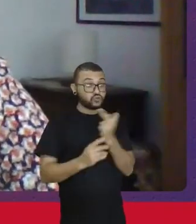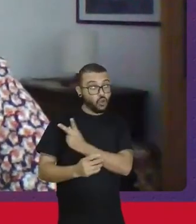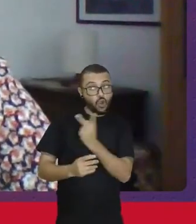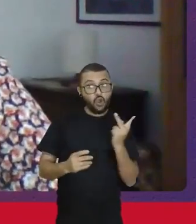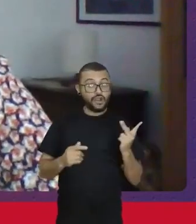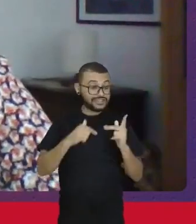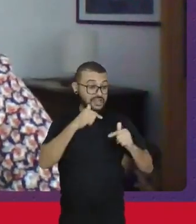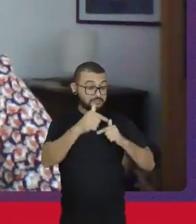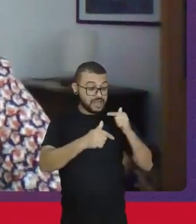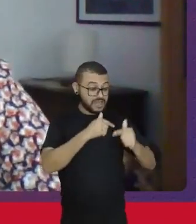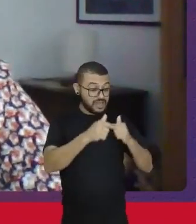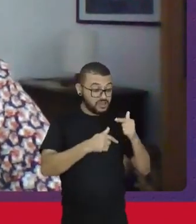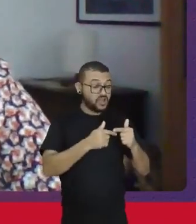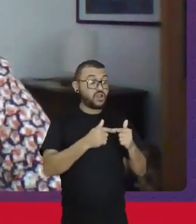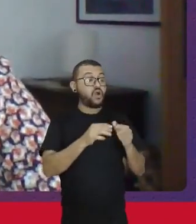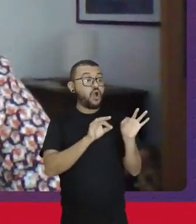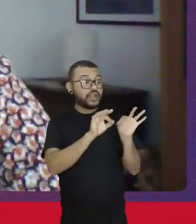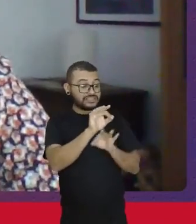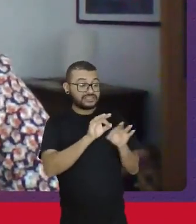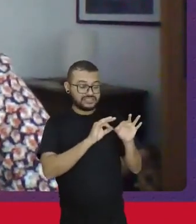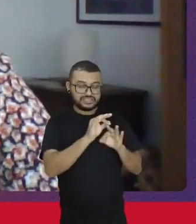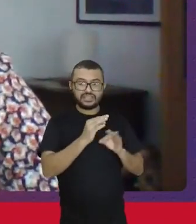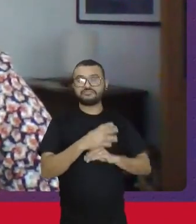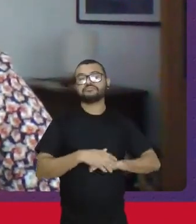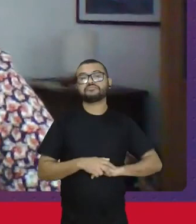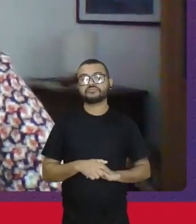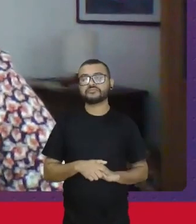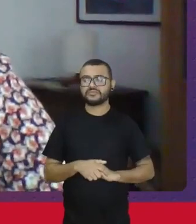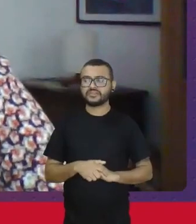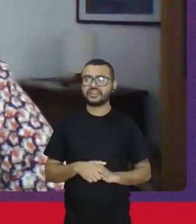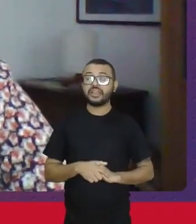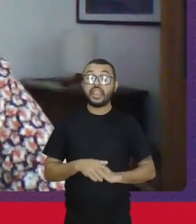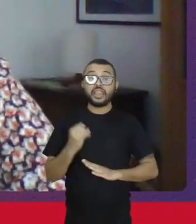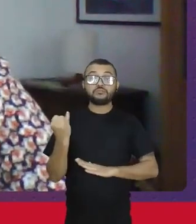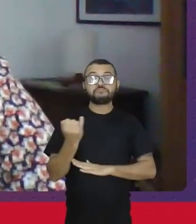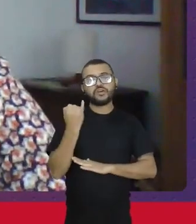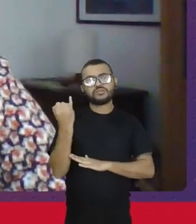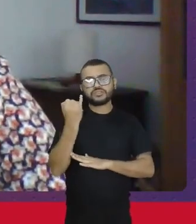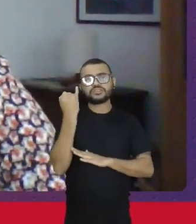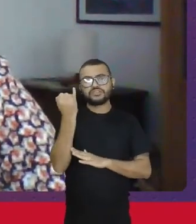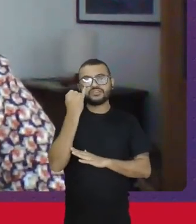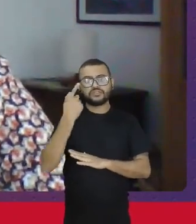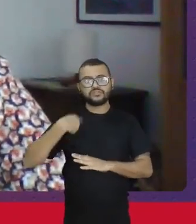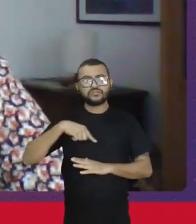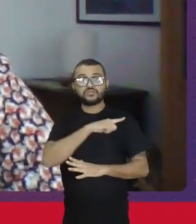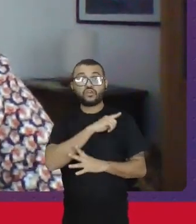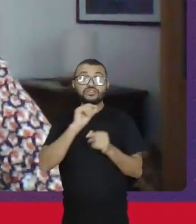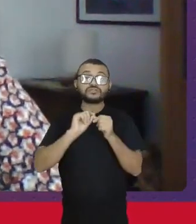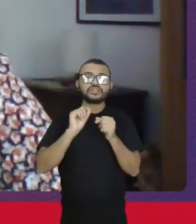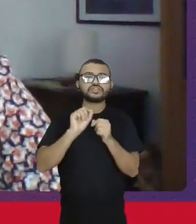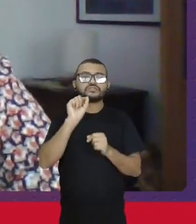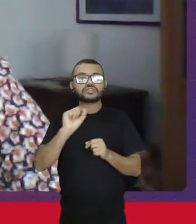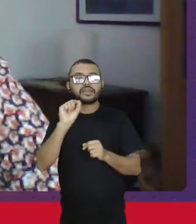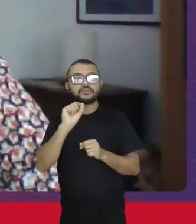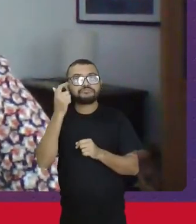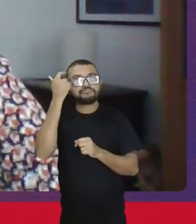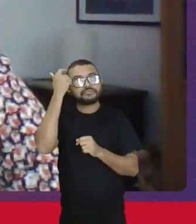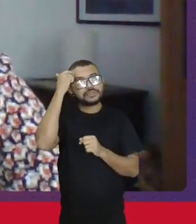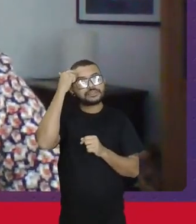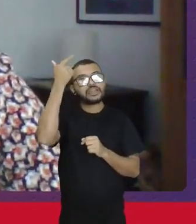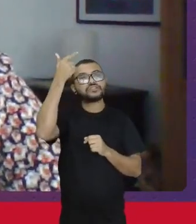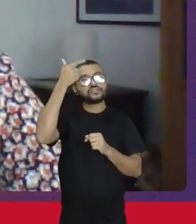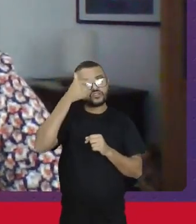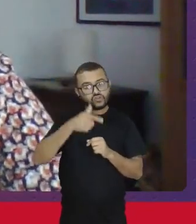cuidado e de reprodução. Então, é fundamental que a gente possa repensar o modelo